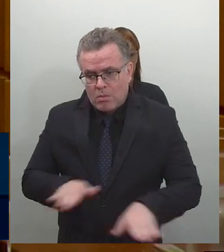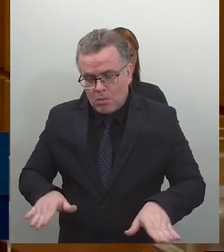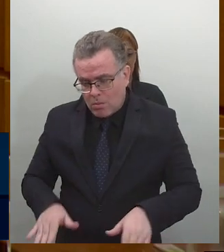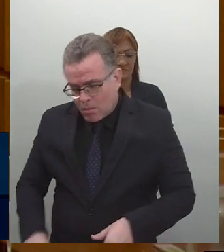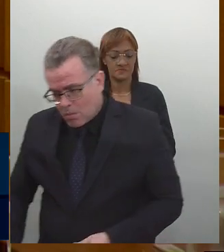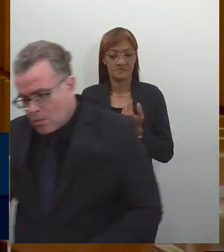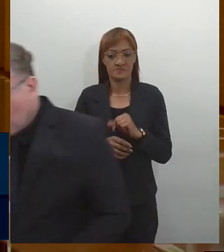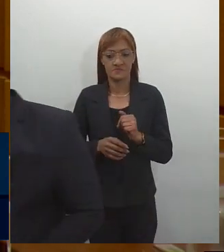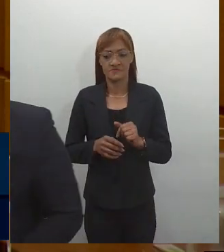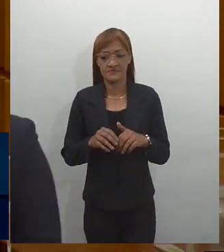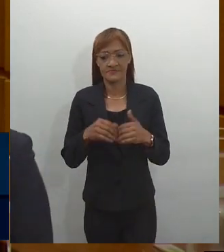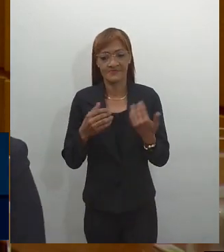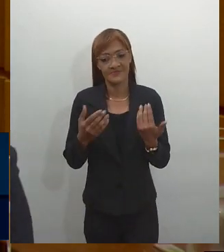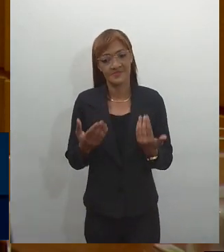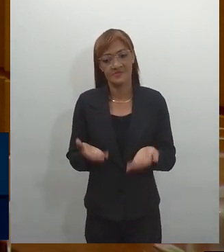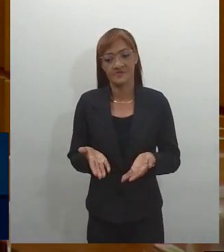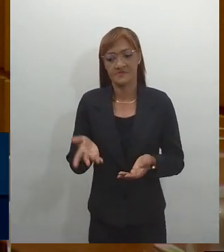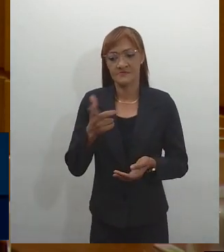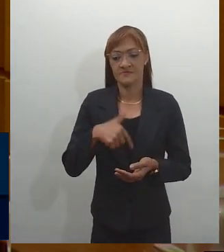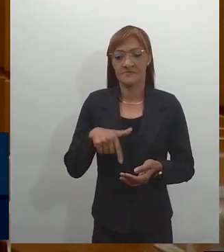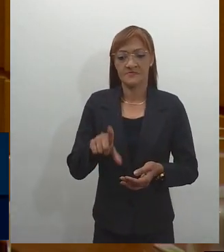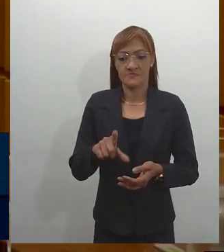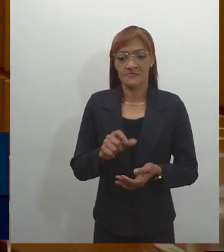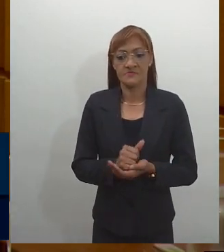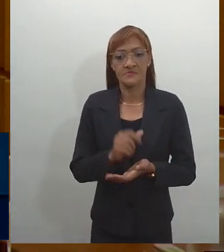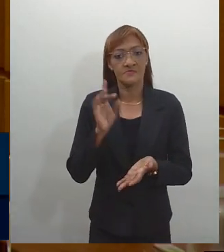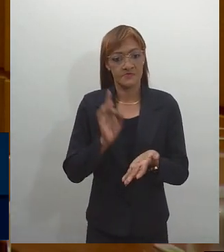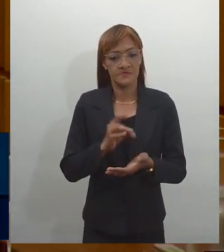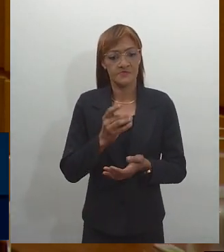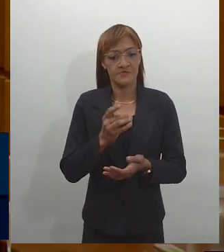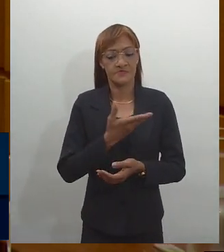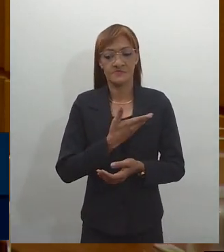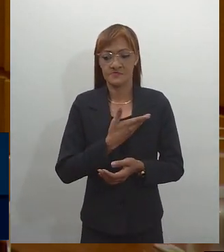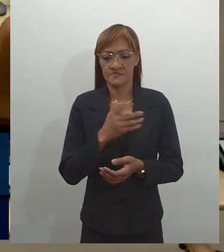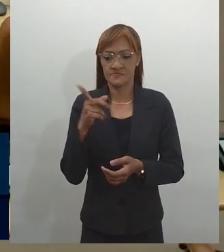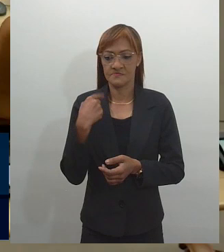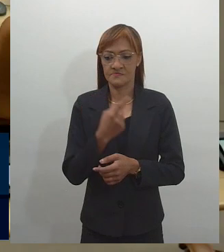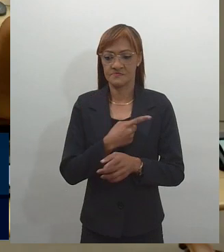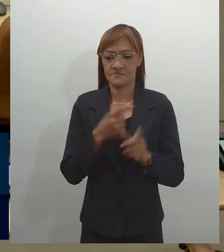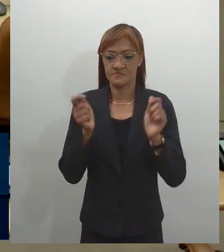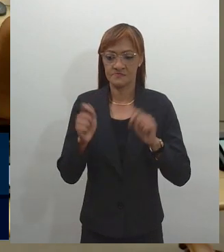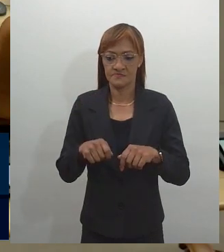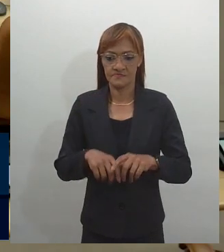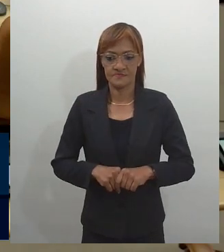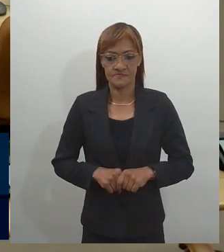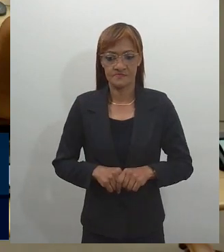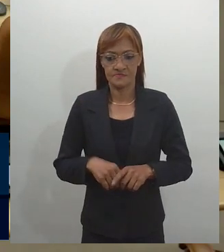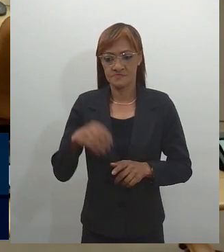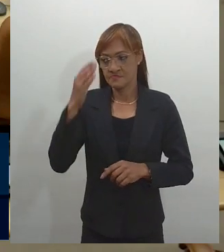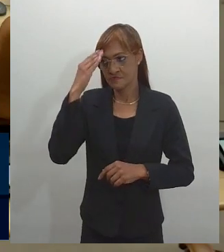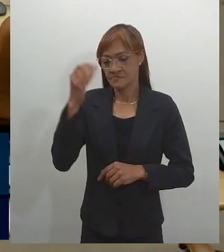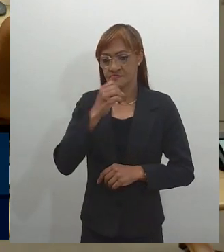esse apelo para que a gente possa se vacinar. Meu muito obrigado e um bom dia.